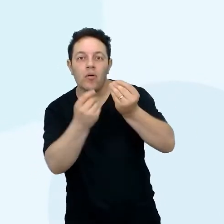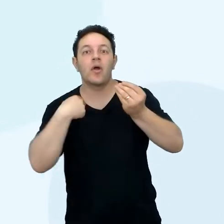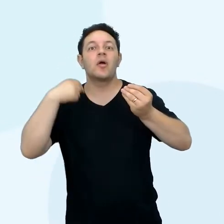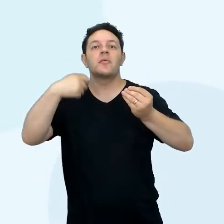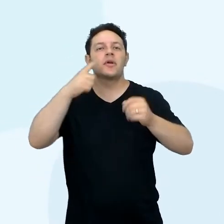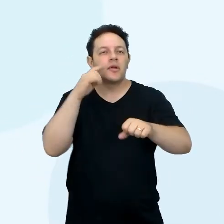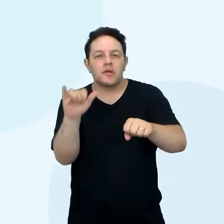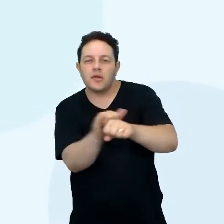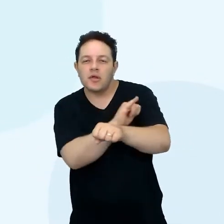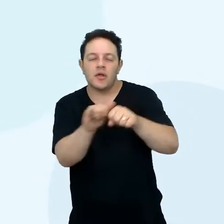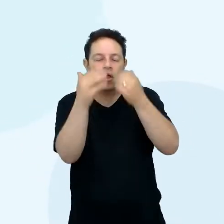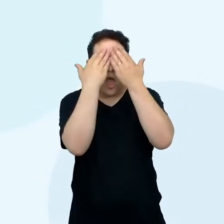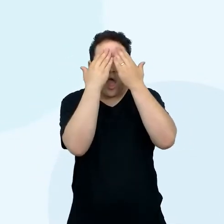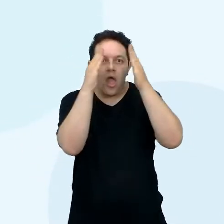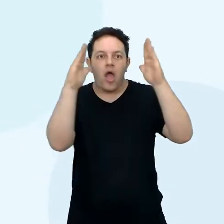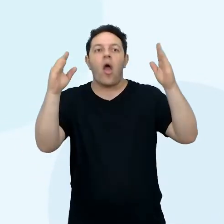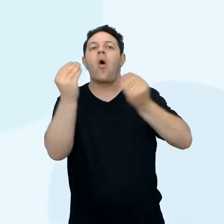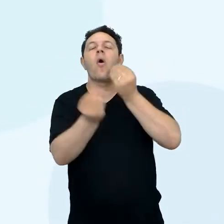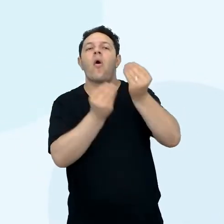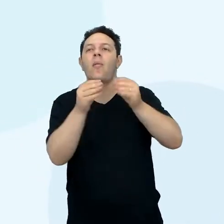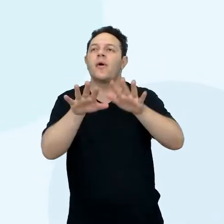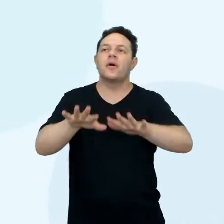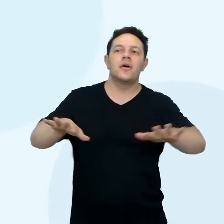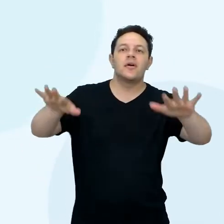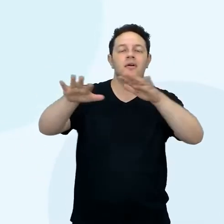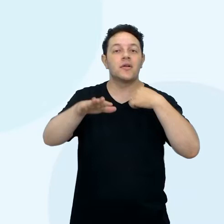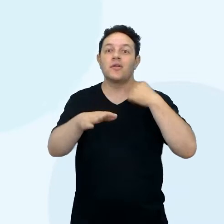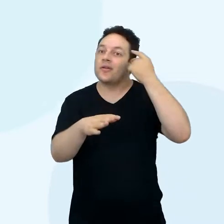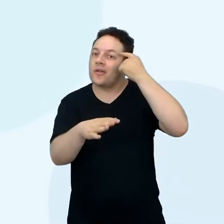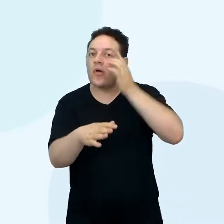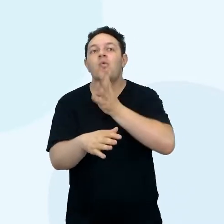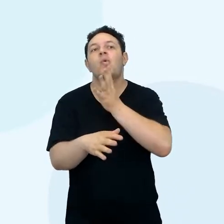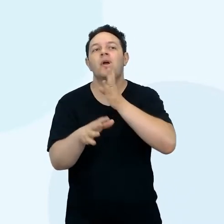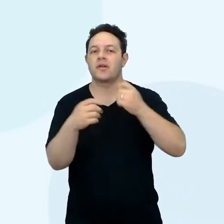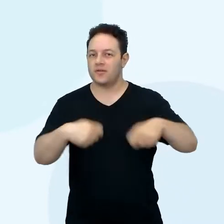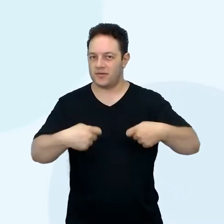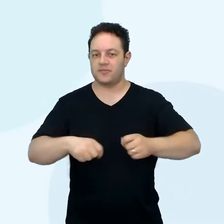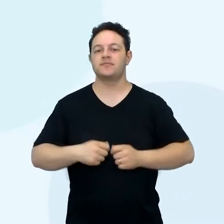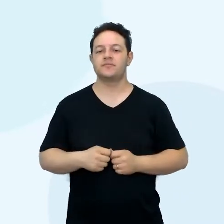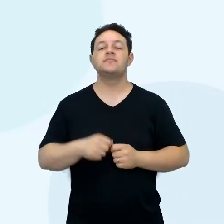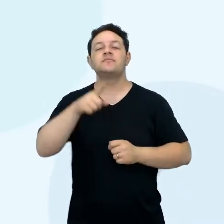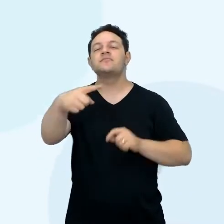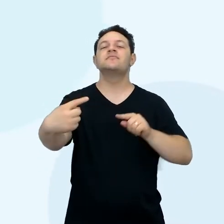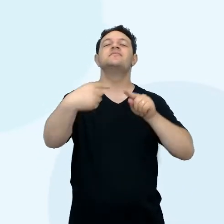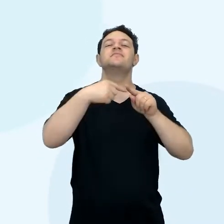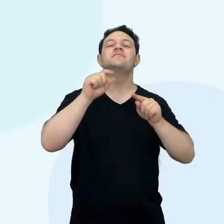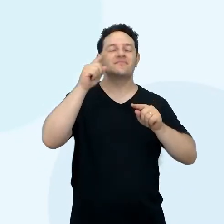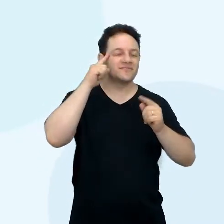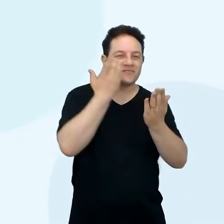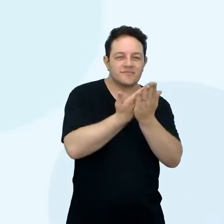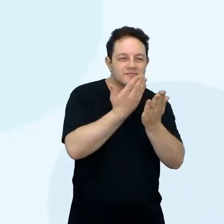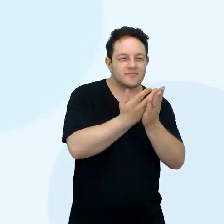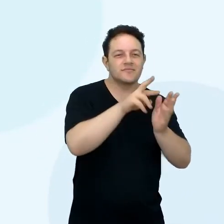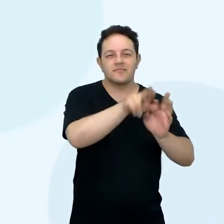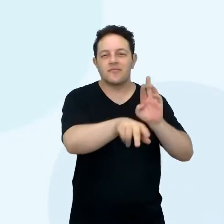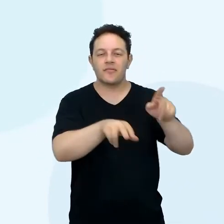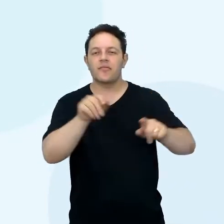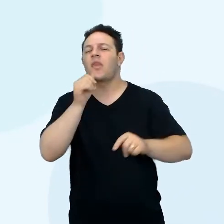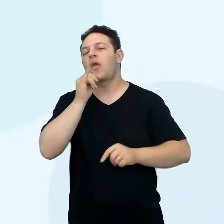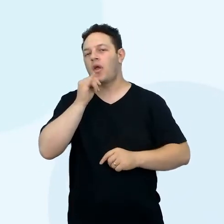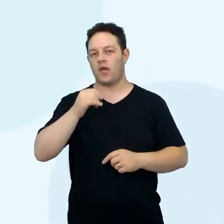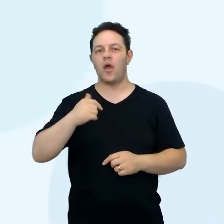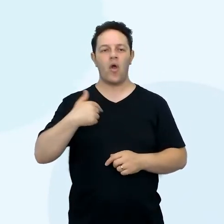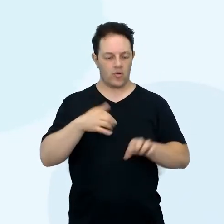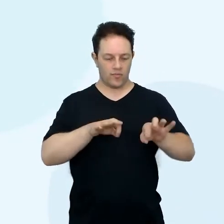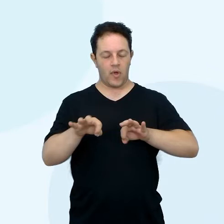mercado. Esse daqui é um caso, né, que a gente pode relacionar com o estudo de caso que a gente fez, né? Imprevistos